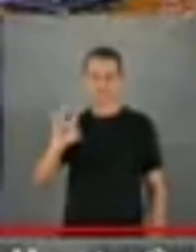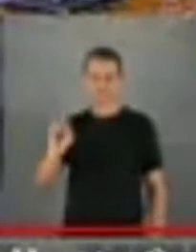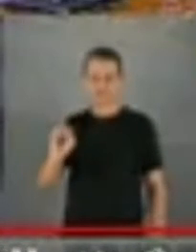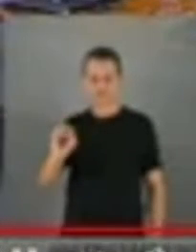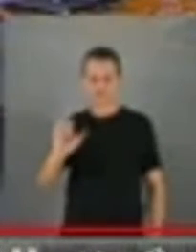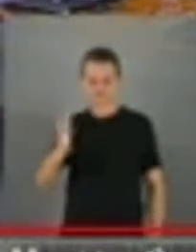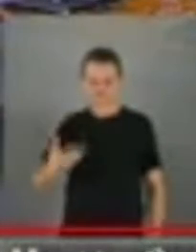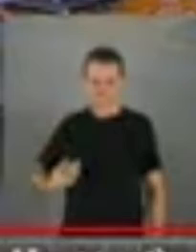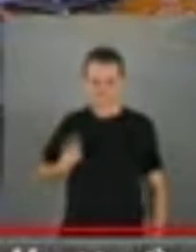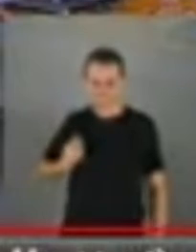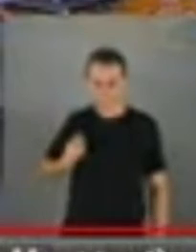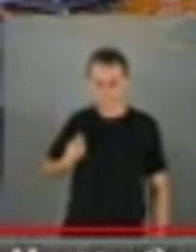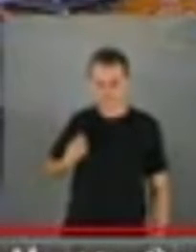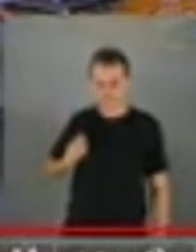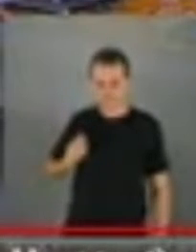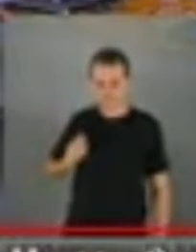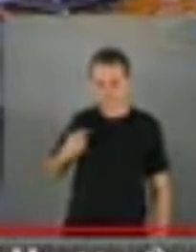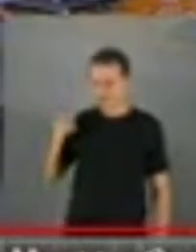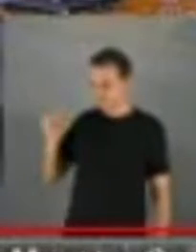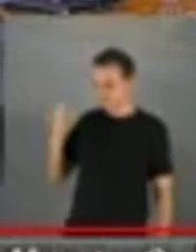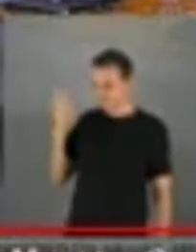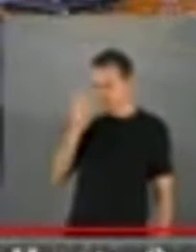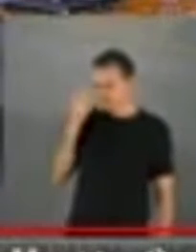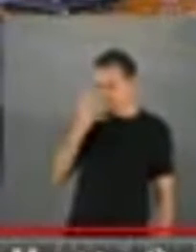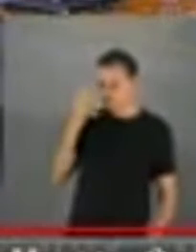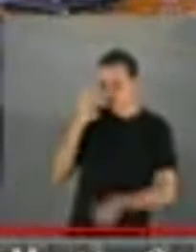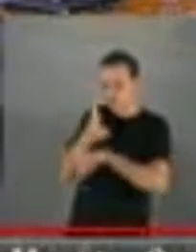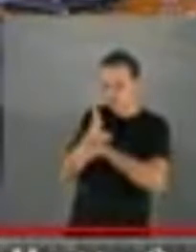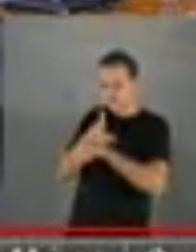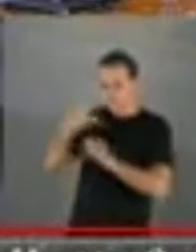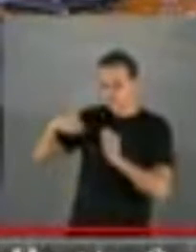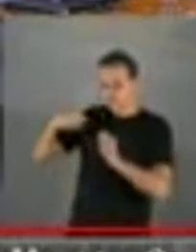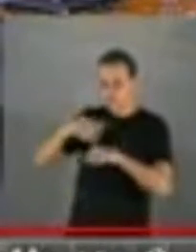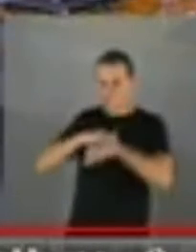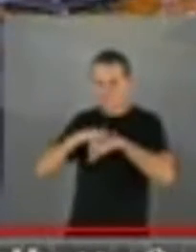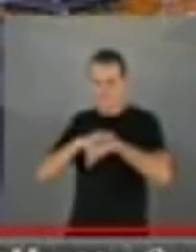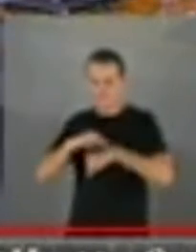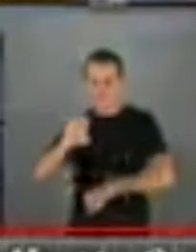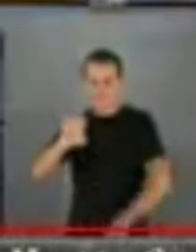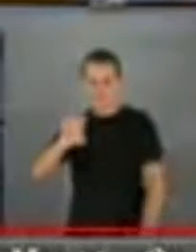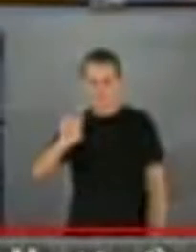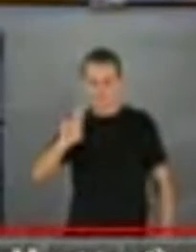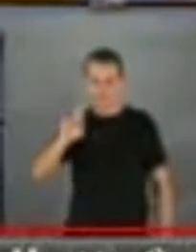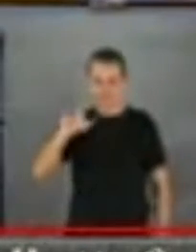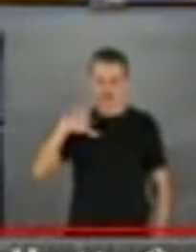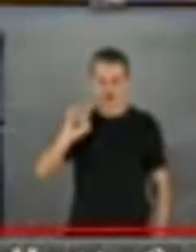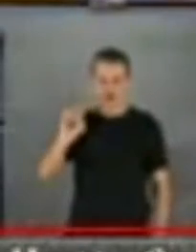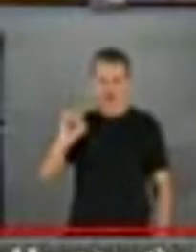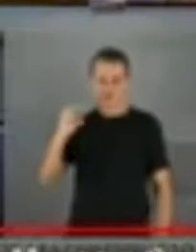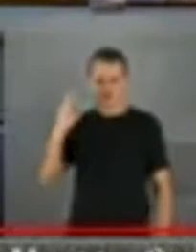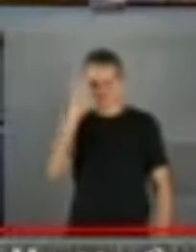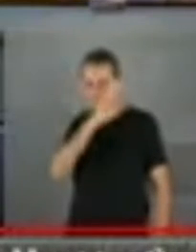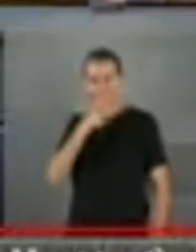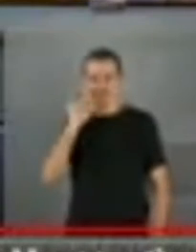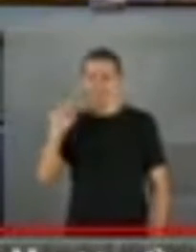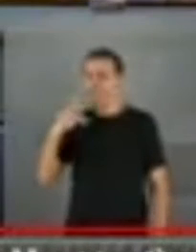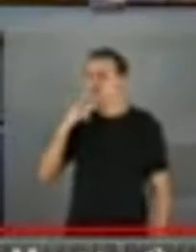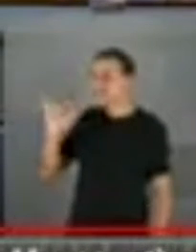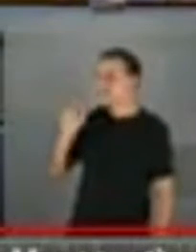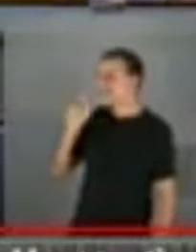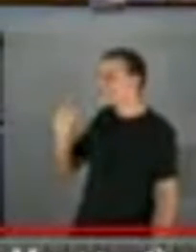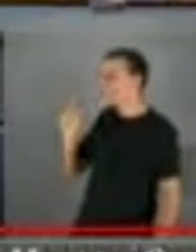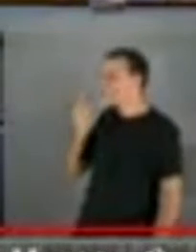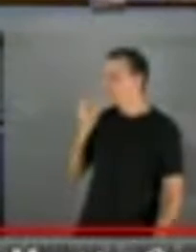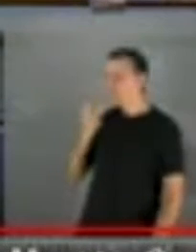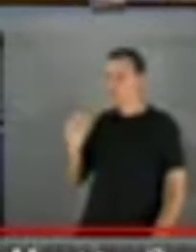Weintraub? Tu não viu aquele vídeo, ele conversando com o Eduardo Bolsonaro, ele dizendo, olha, teu pai disse, olha, pega aí, vai